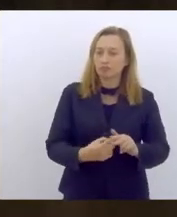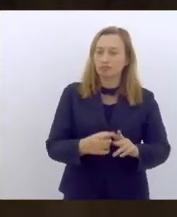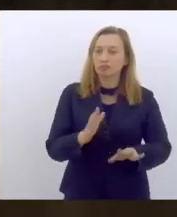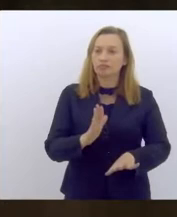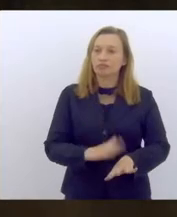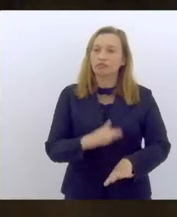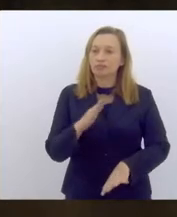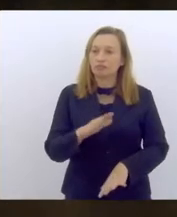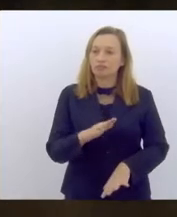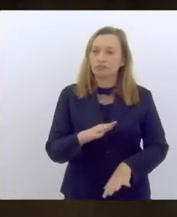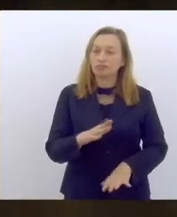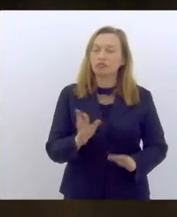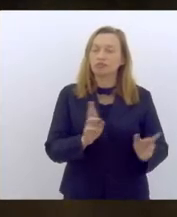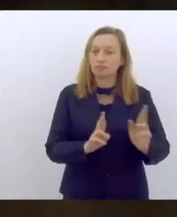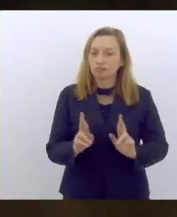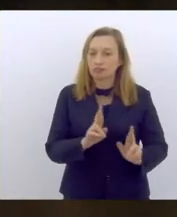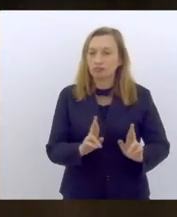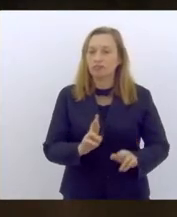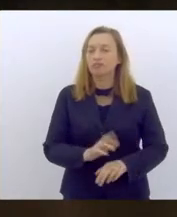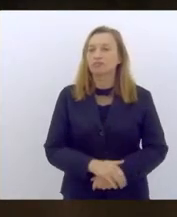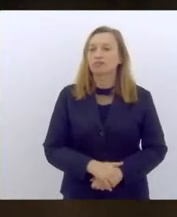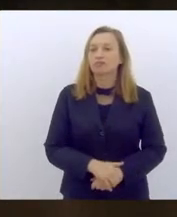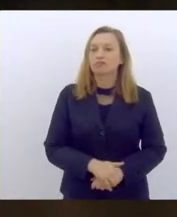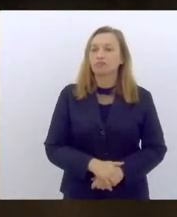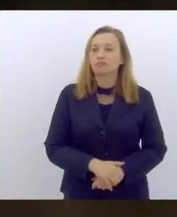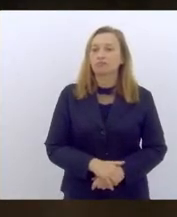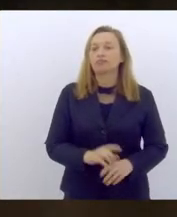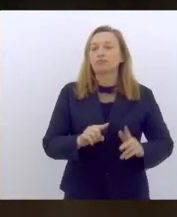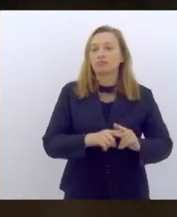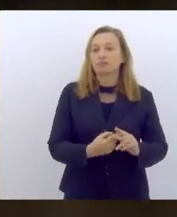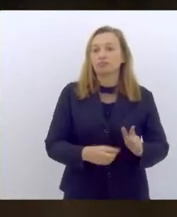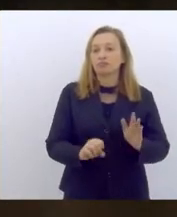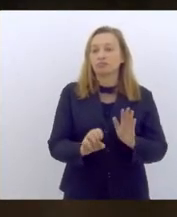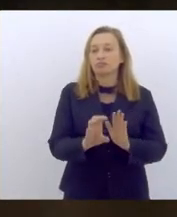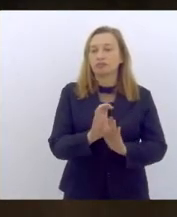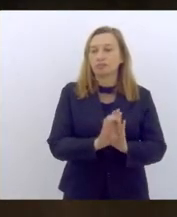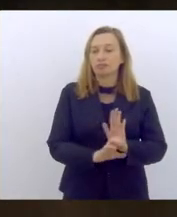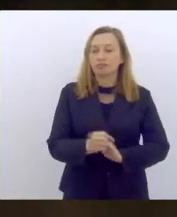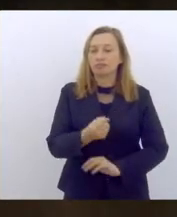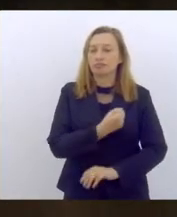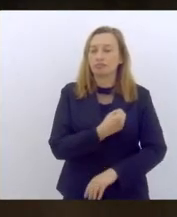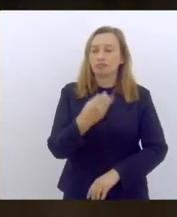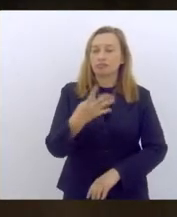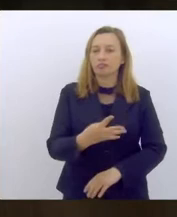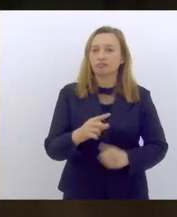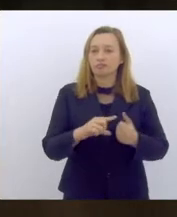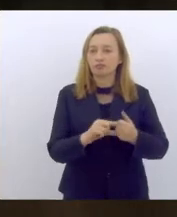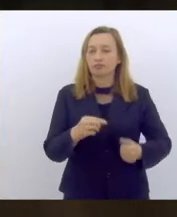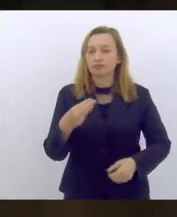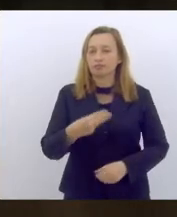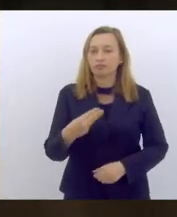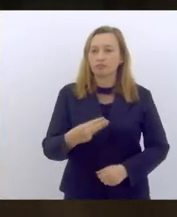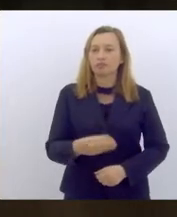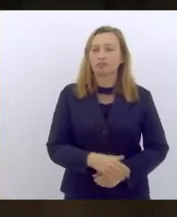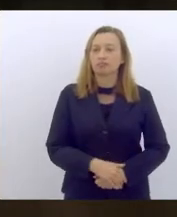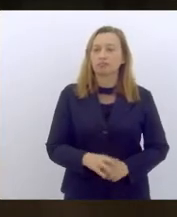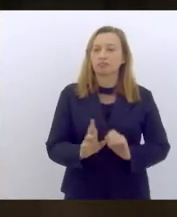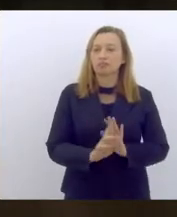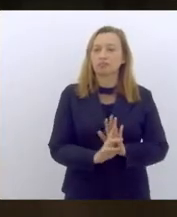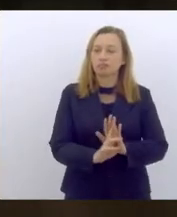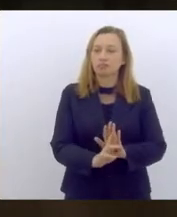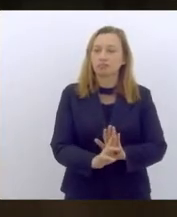mais redacional modificativa número 4 ao artigo 3º os